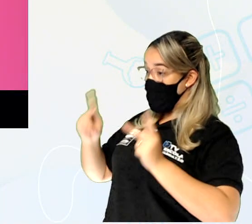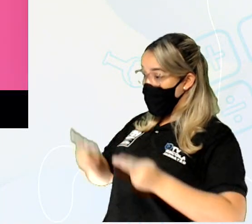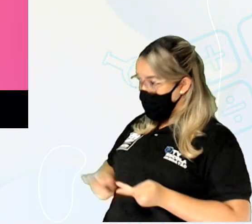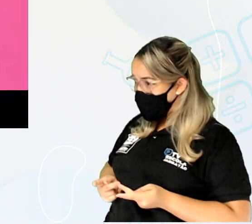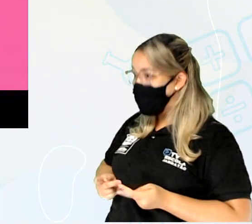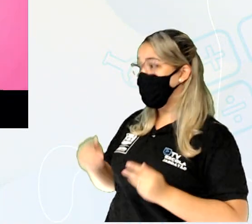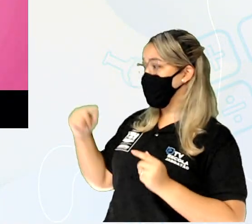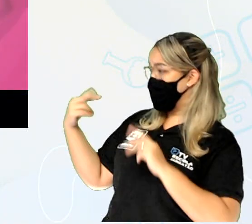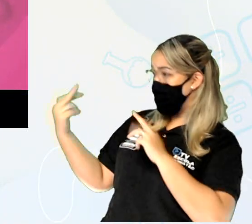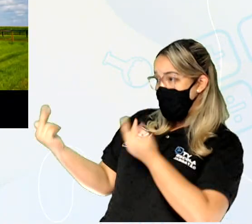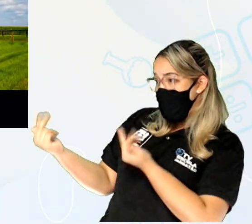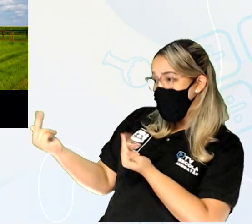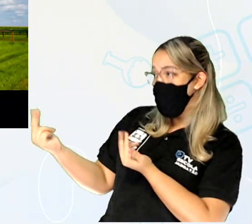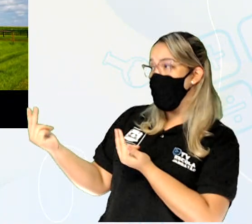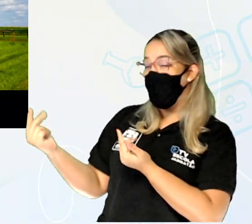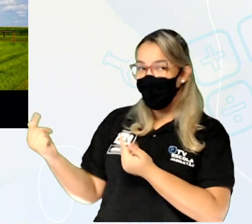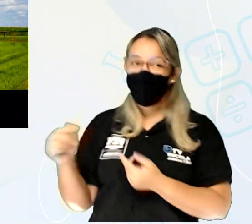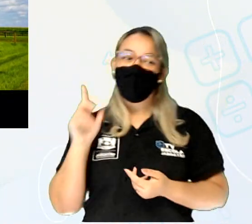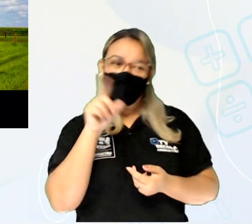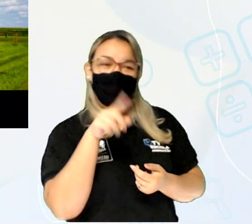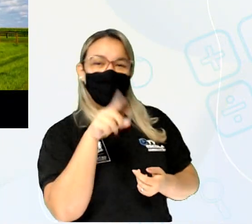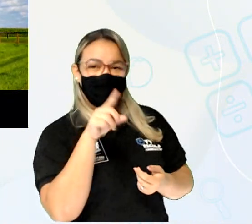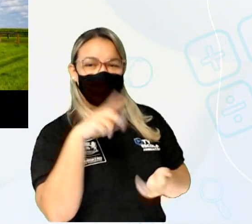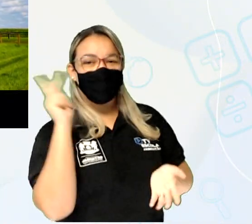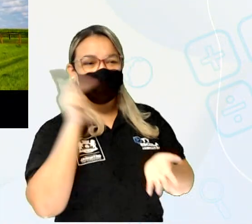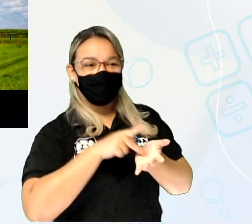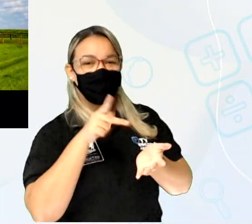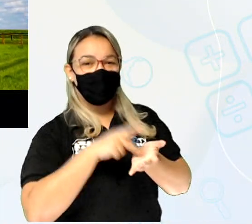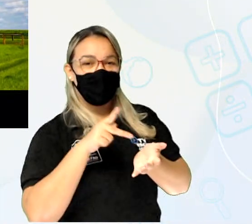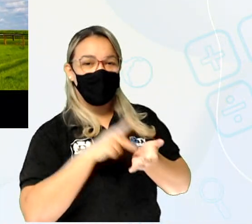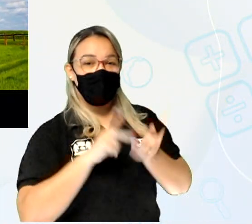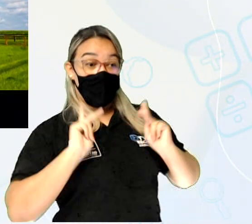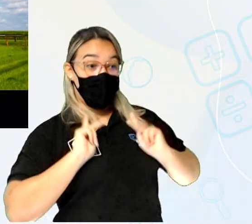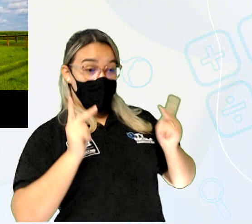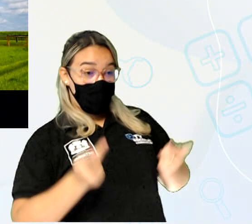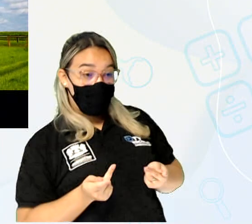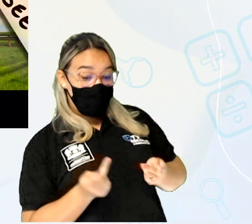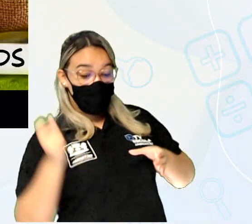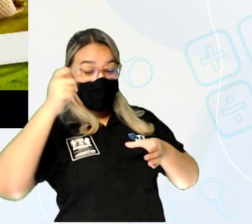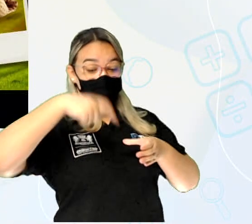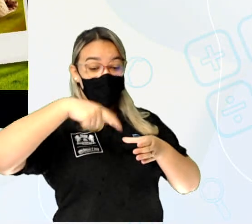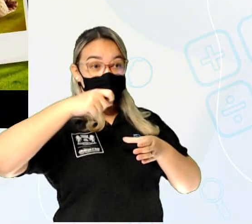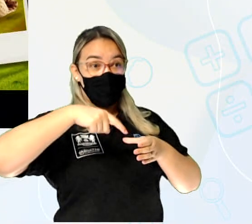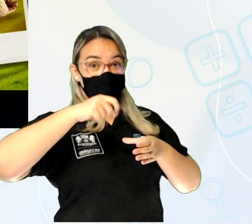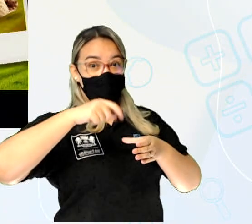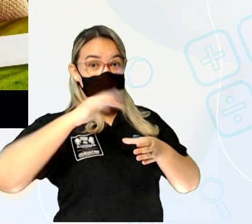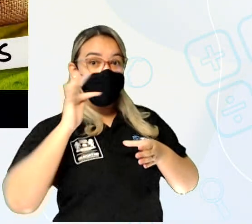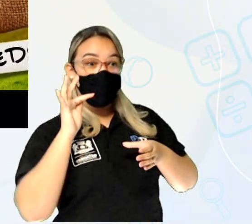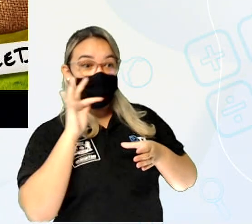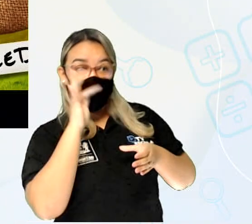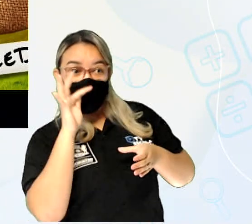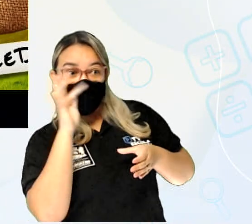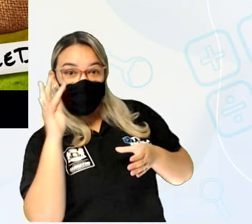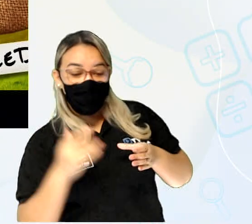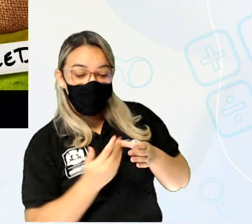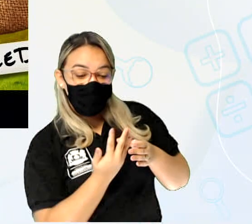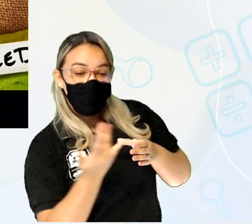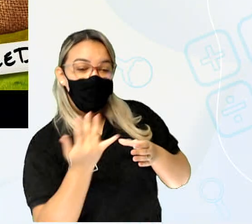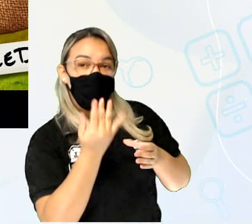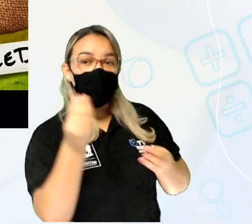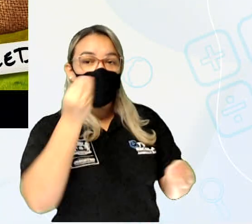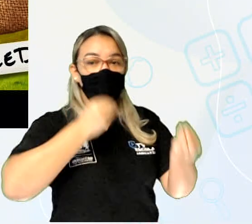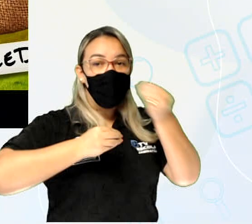quanto eles precisam de nós. É. Humanos plantam as sementes que geram as flores e alimentos.